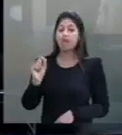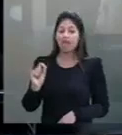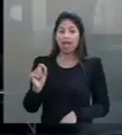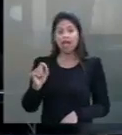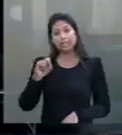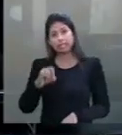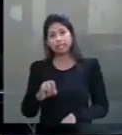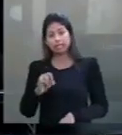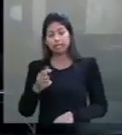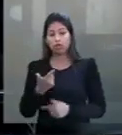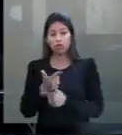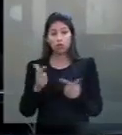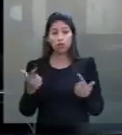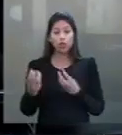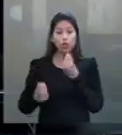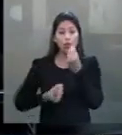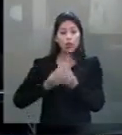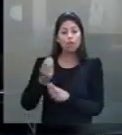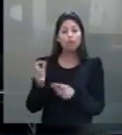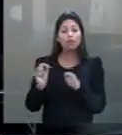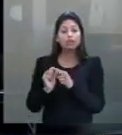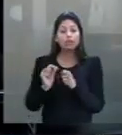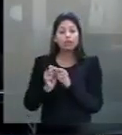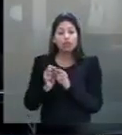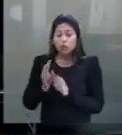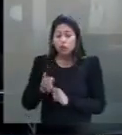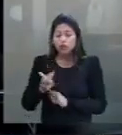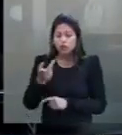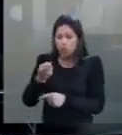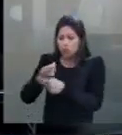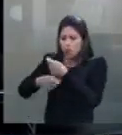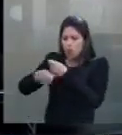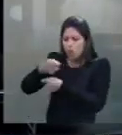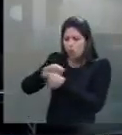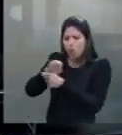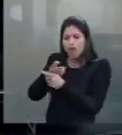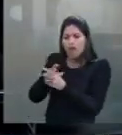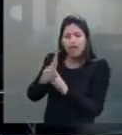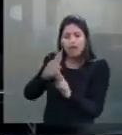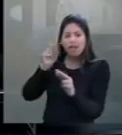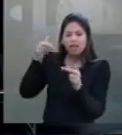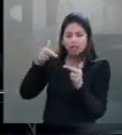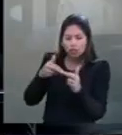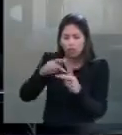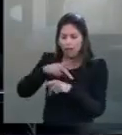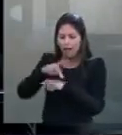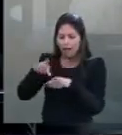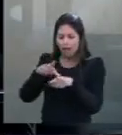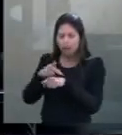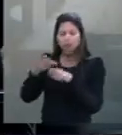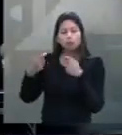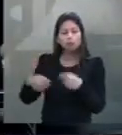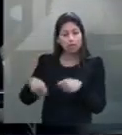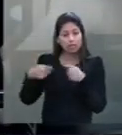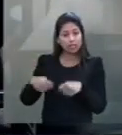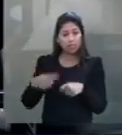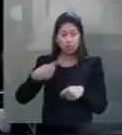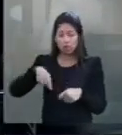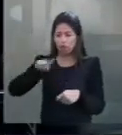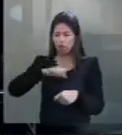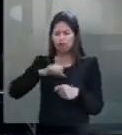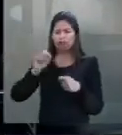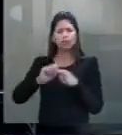a economia volte a girar no ritmo do que o país precisa. Que a gente não tenha mais que fazer uma sessão como